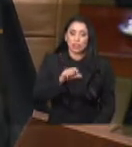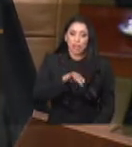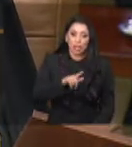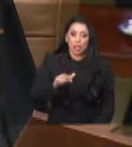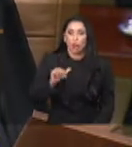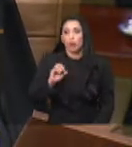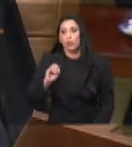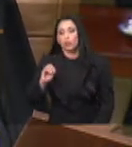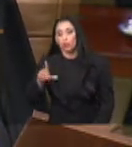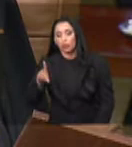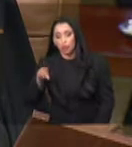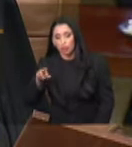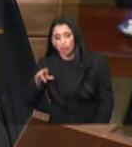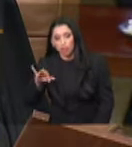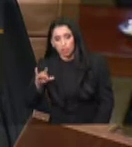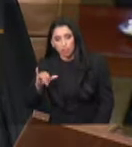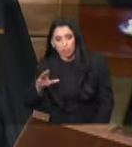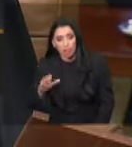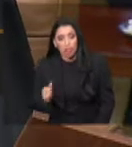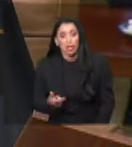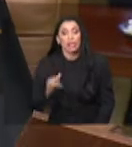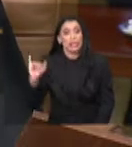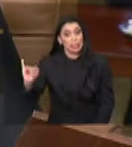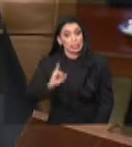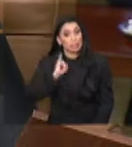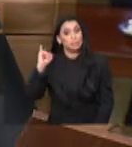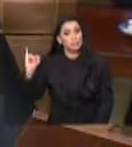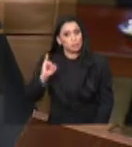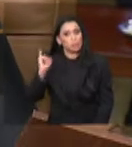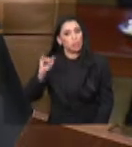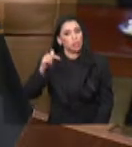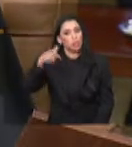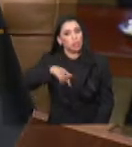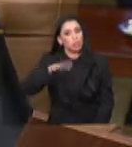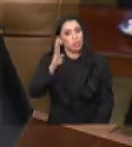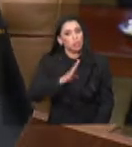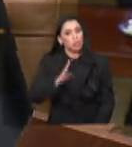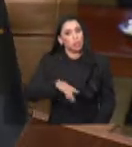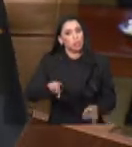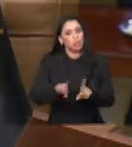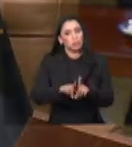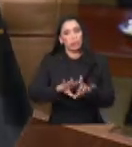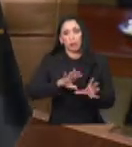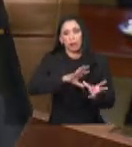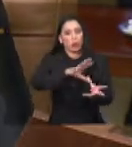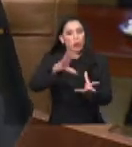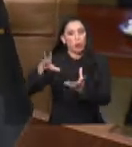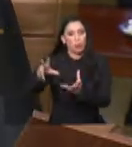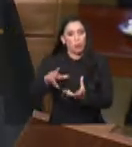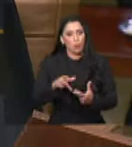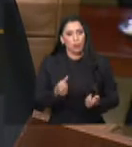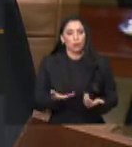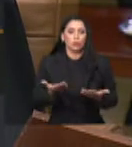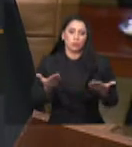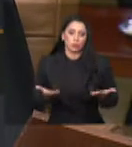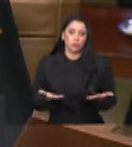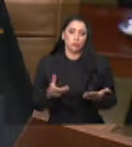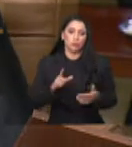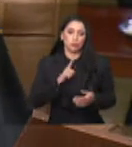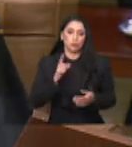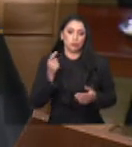jurídica extremamente relevante no Brasil e no mundo por conta dessas interseções